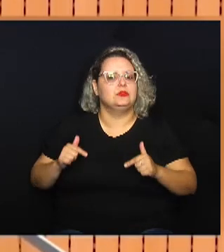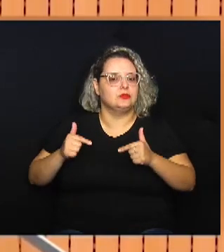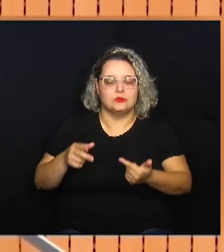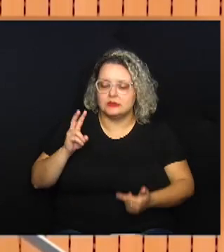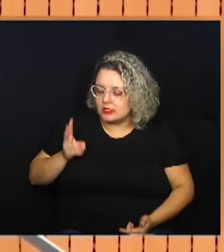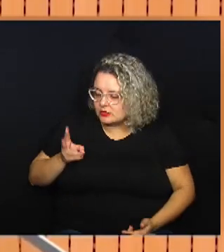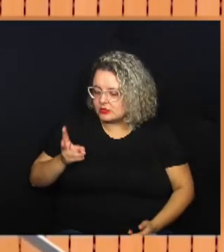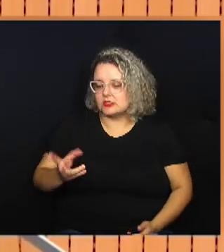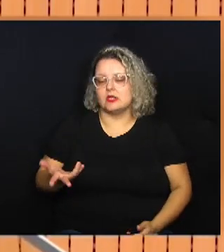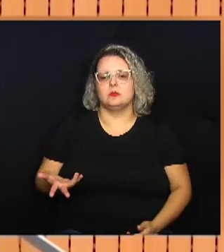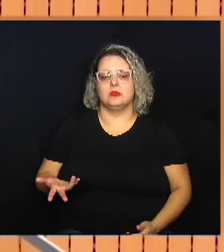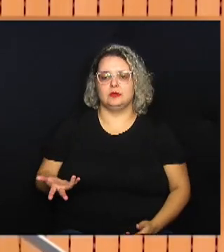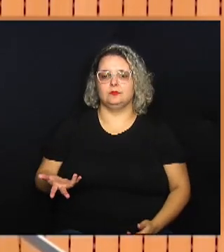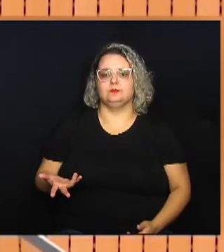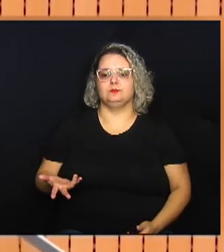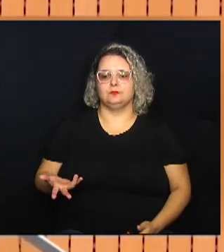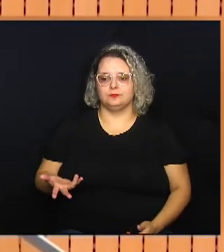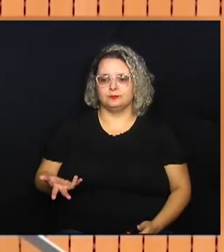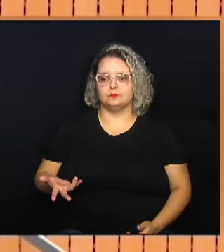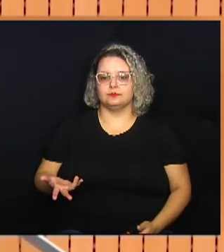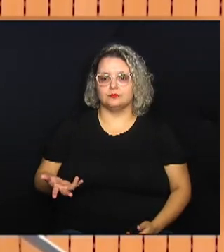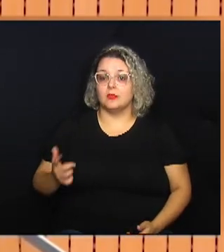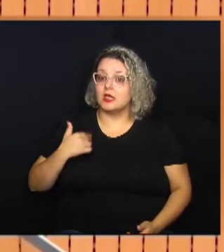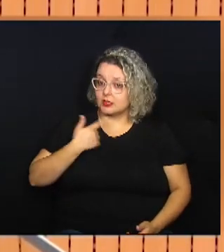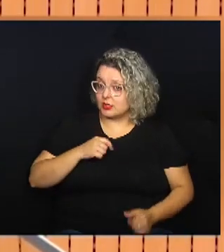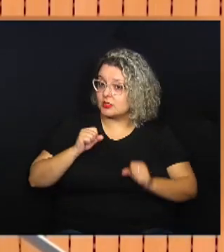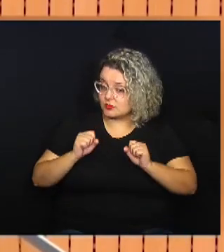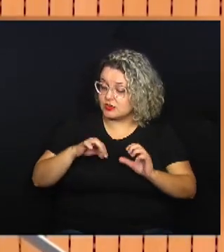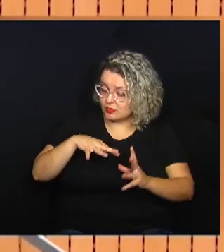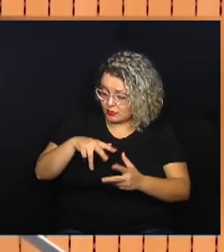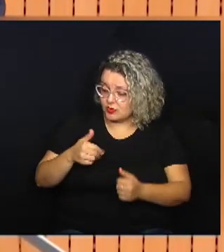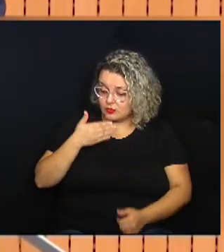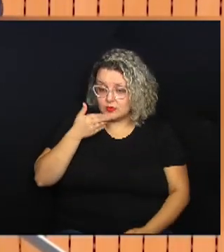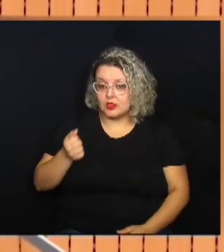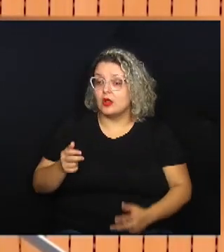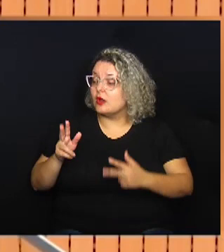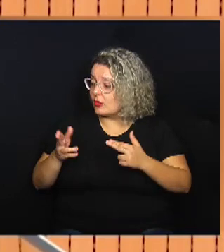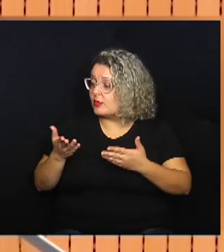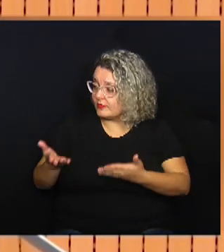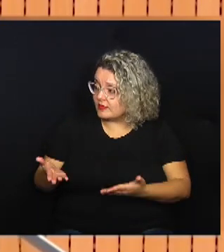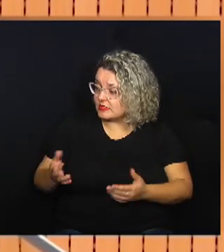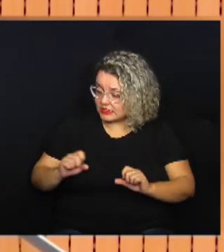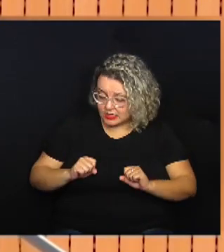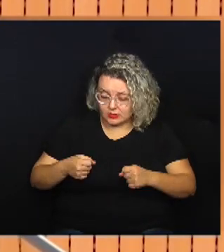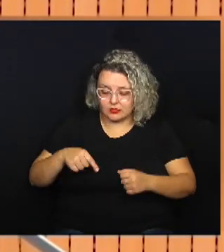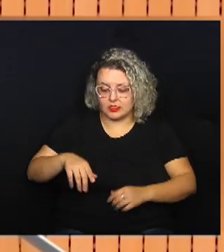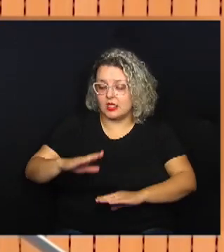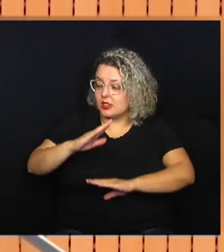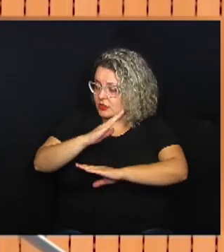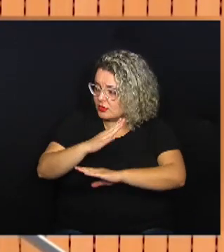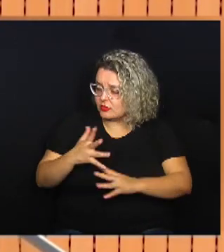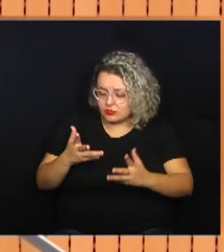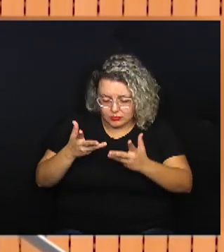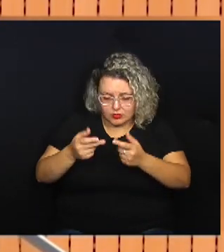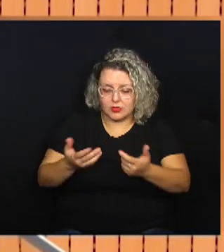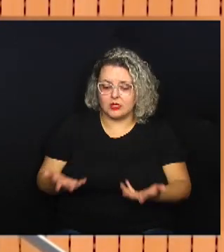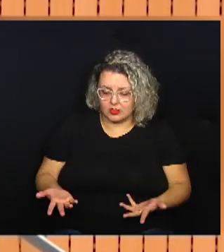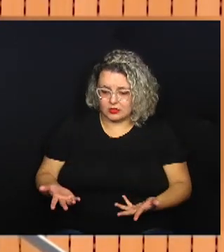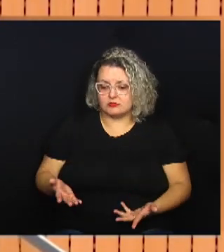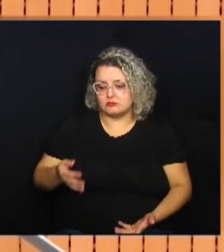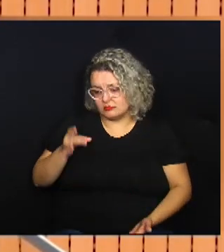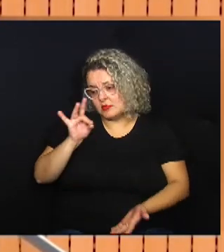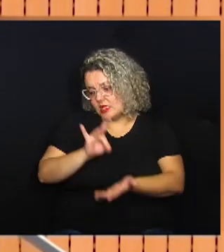todo para que a gente possa ter um mundo melhor assim como você luta aqui na Câmara com Primor e realmente eu